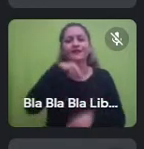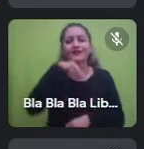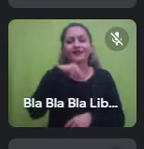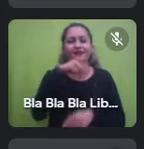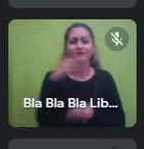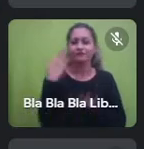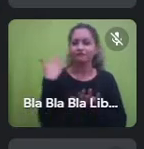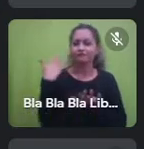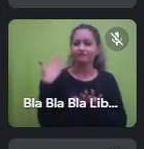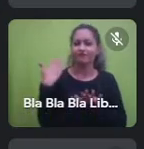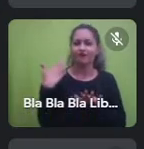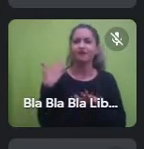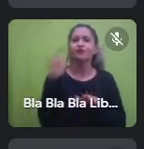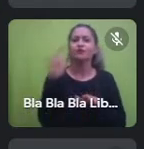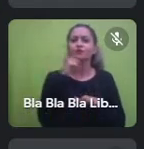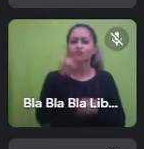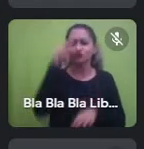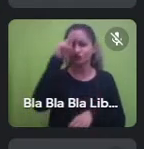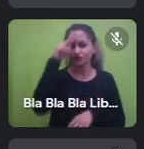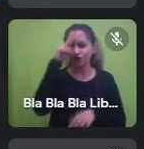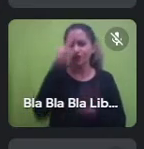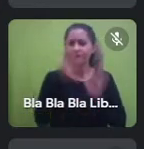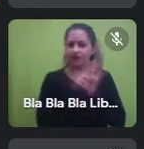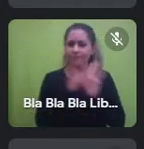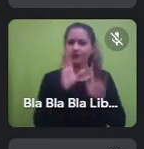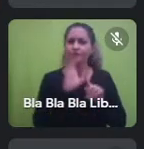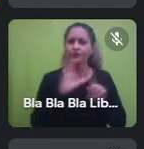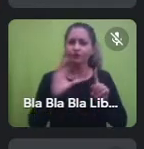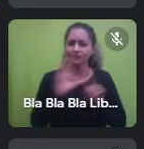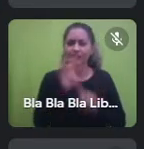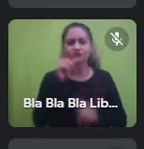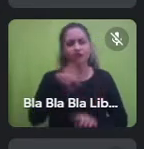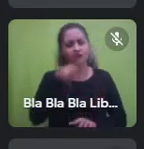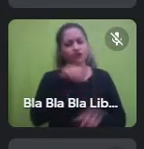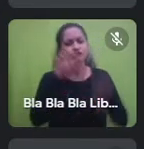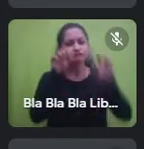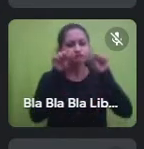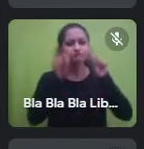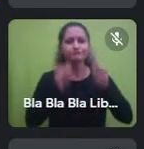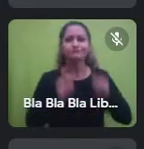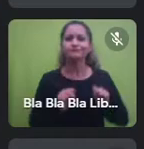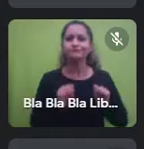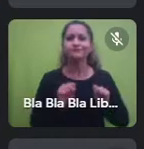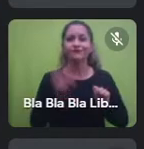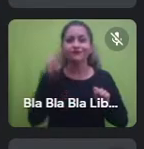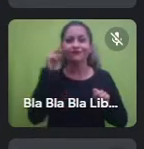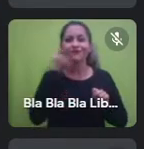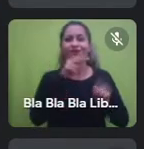viveram. Sabe, a história da comunidade, as pessoas que viram, que foram testemunhas daquilo